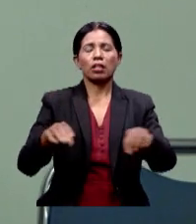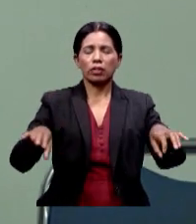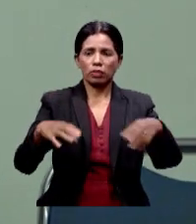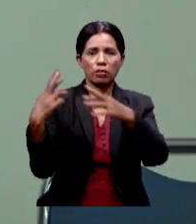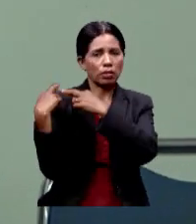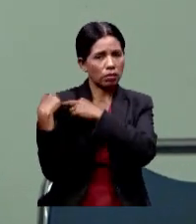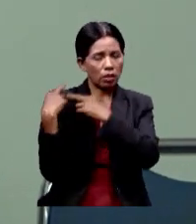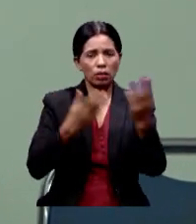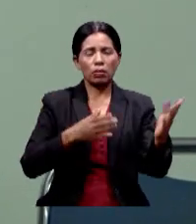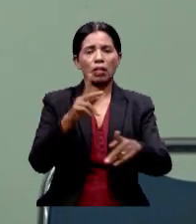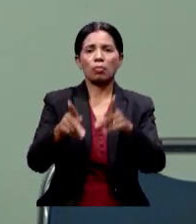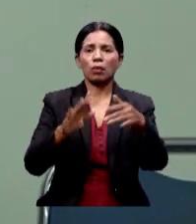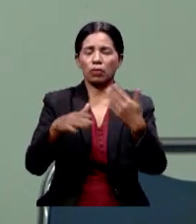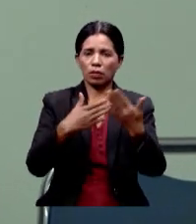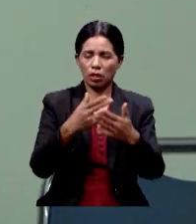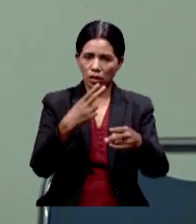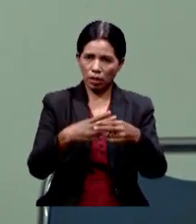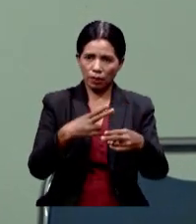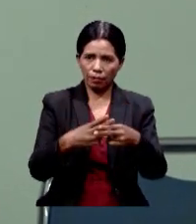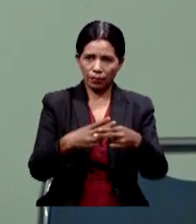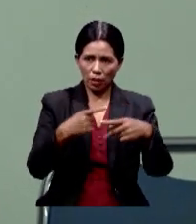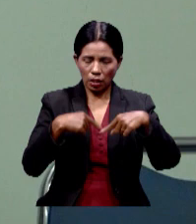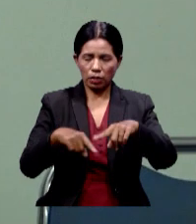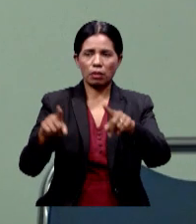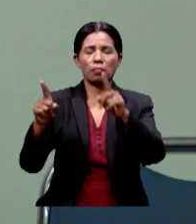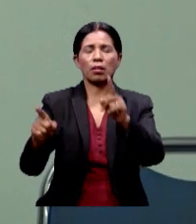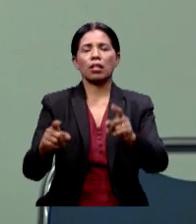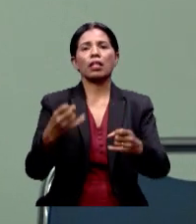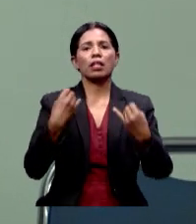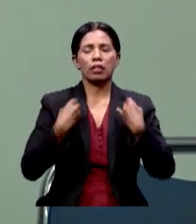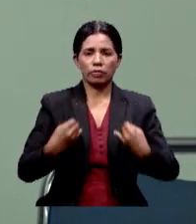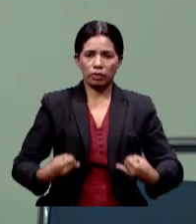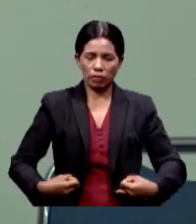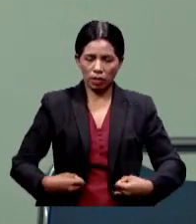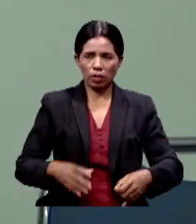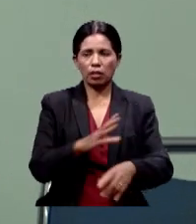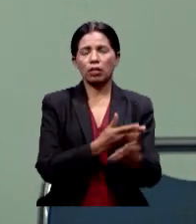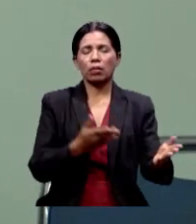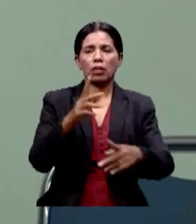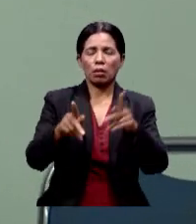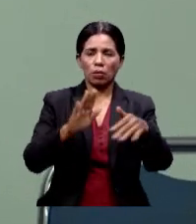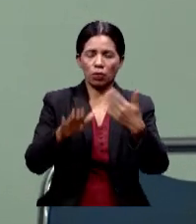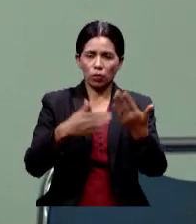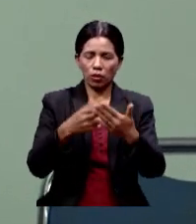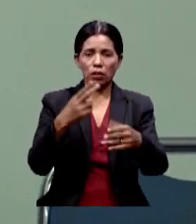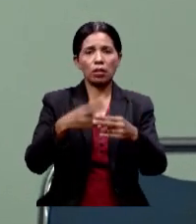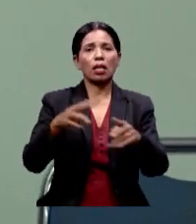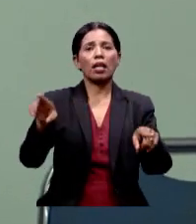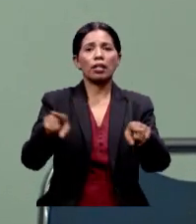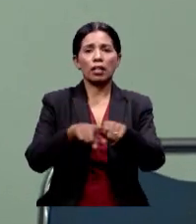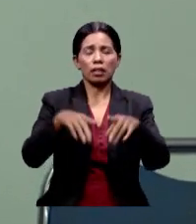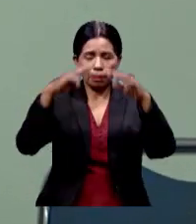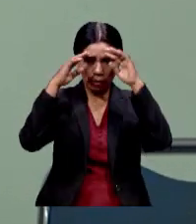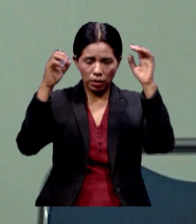povo. A não ser, bota tratamento individual, bota ser, já é diferente. Mas em nome do povo, União Sanudar, chefe de Estado,